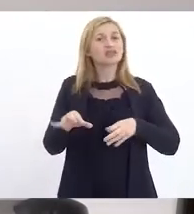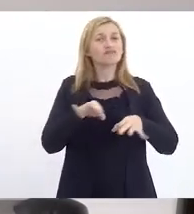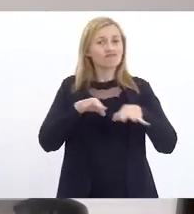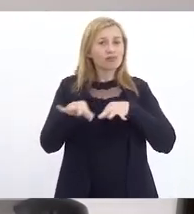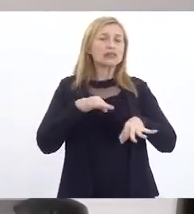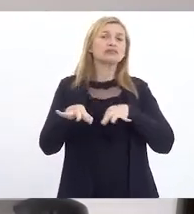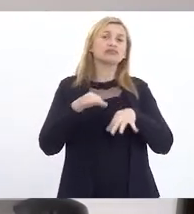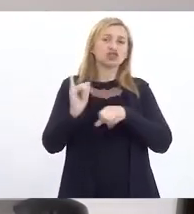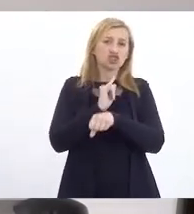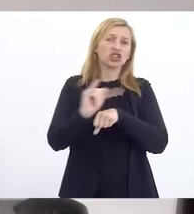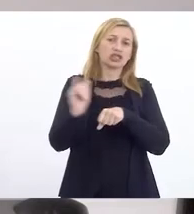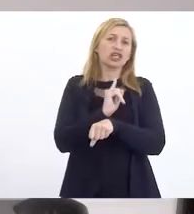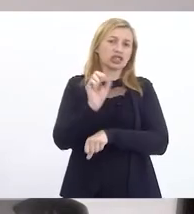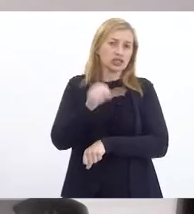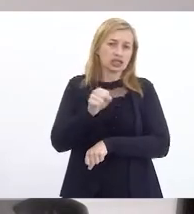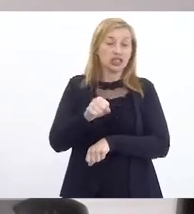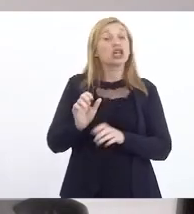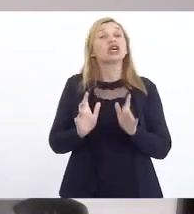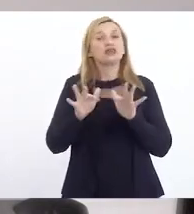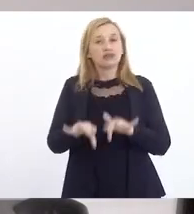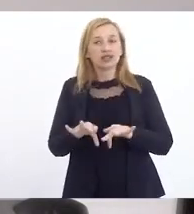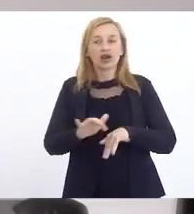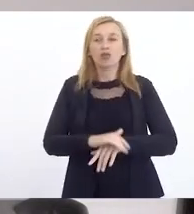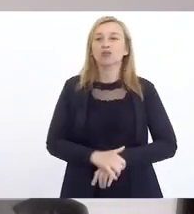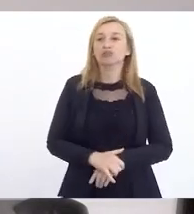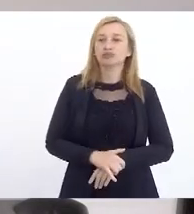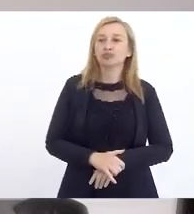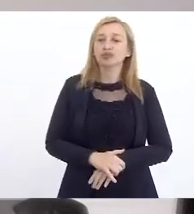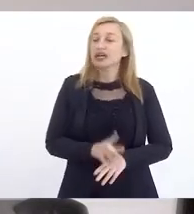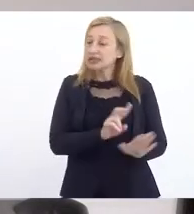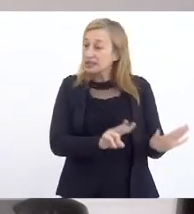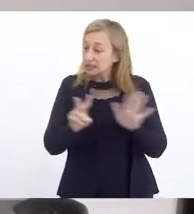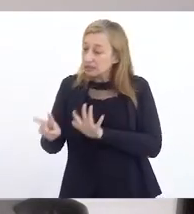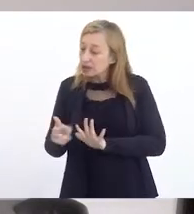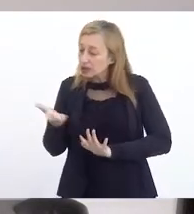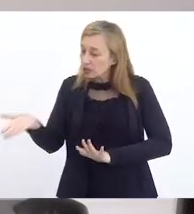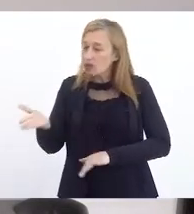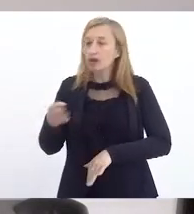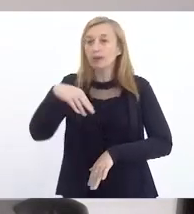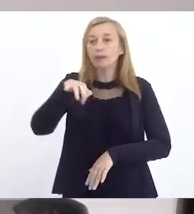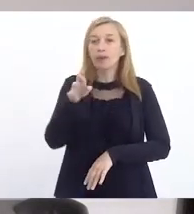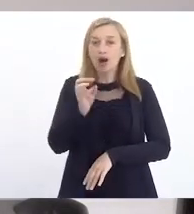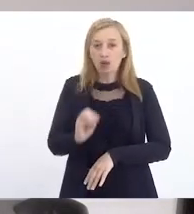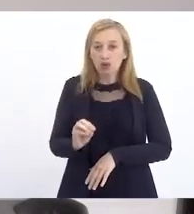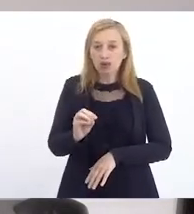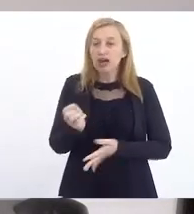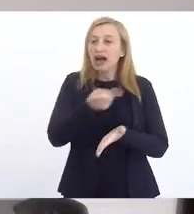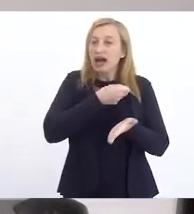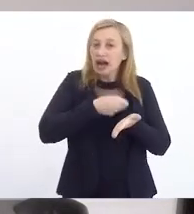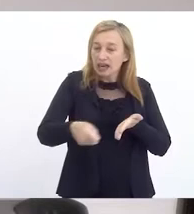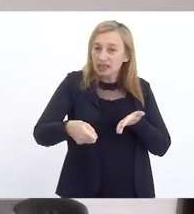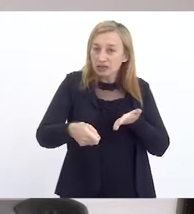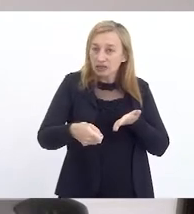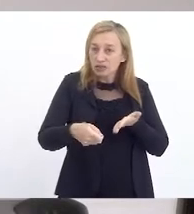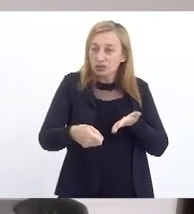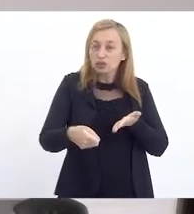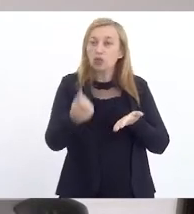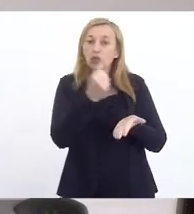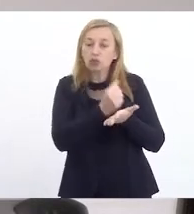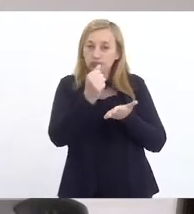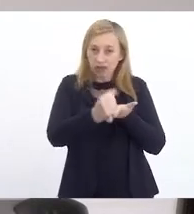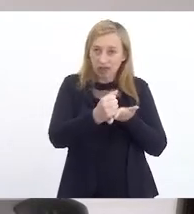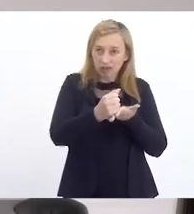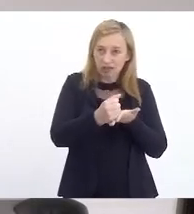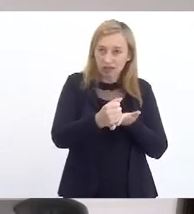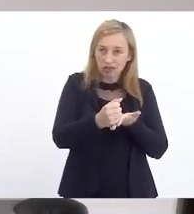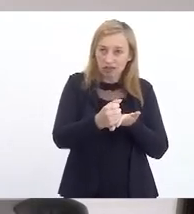estratégico. E, finalmente, essa semana, né, Mauro Osório, assinou-se o contrato.